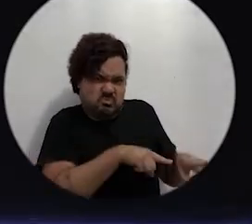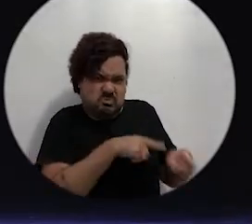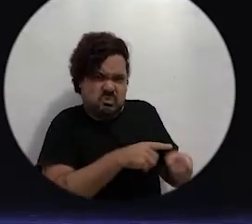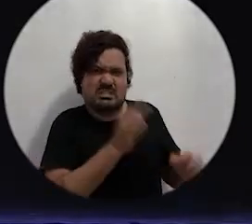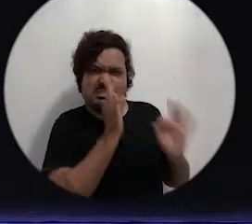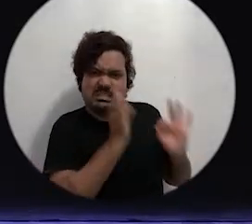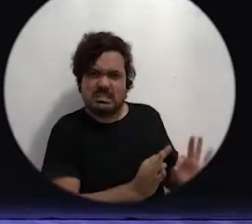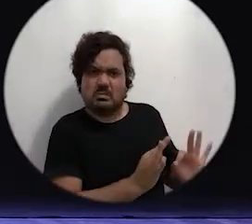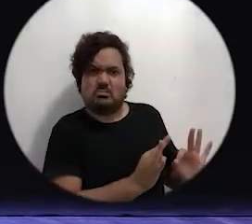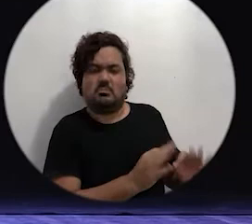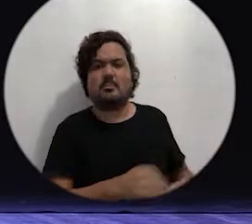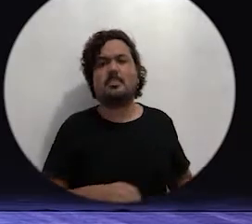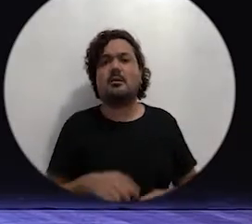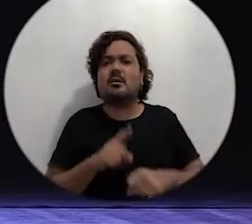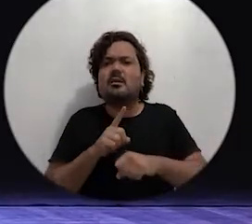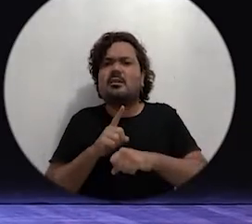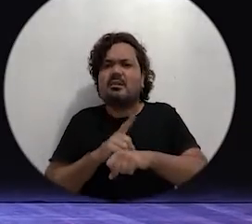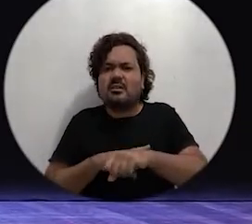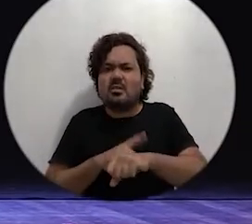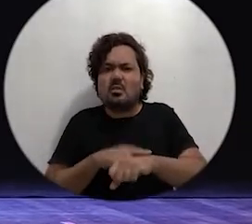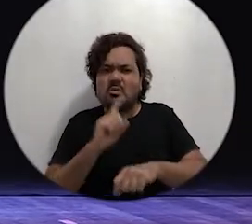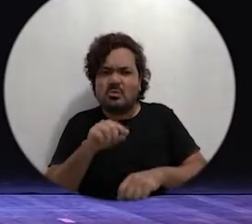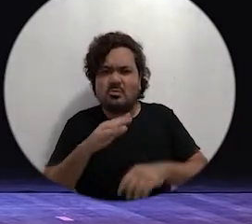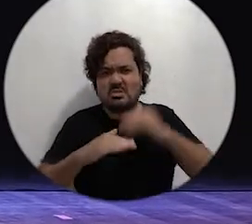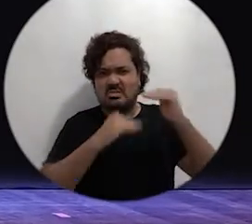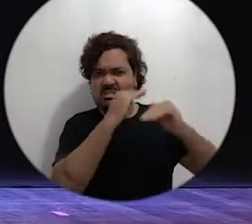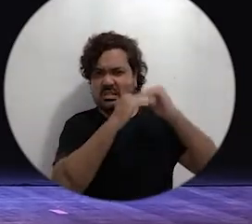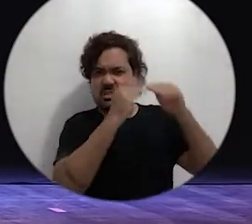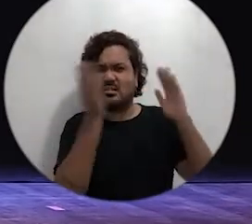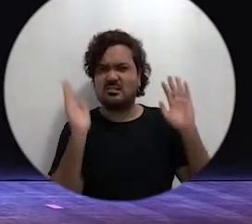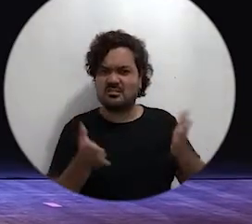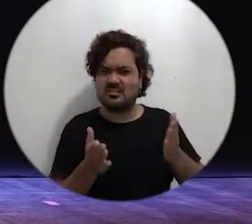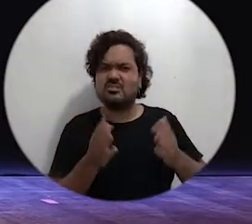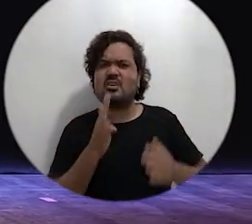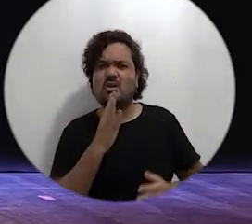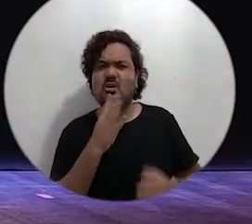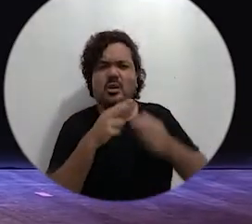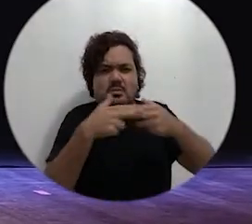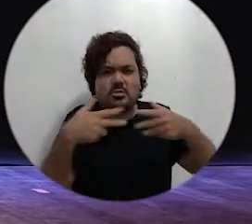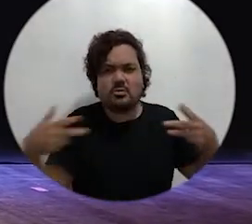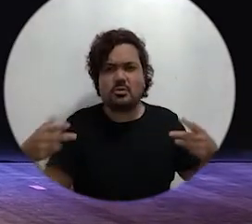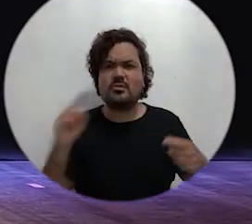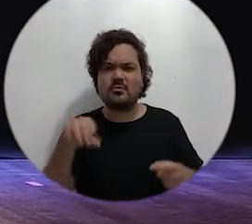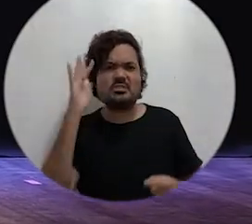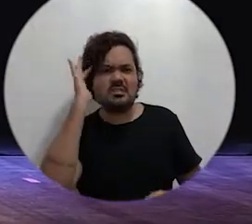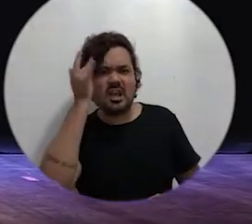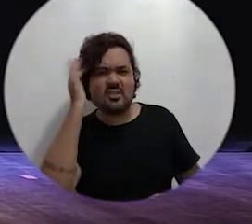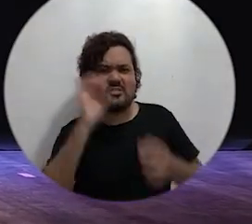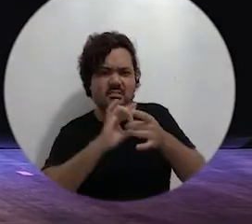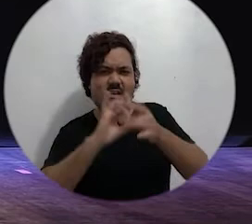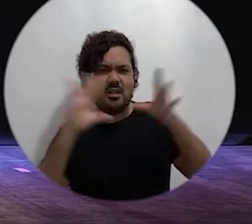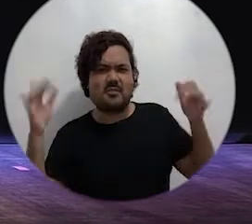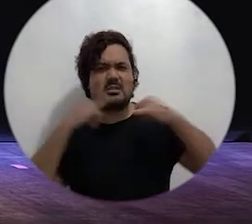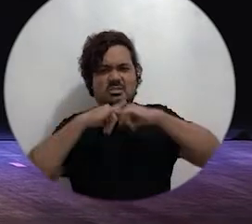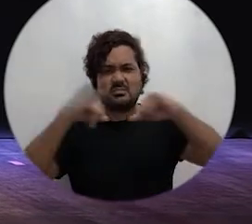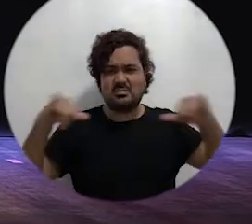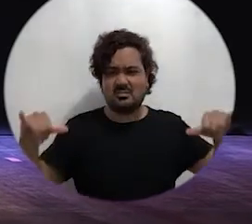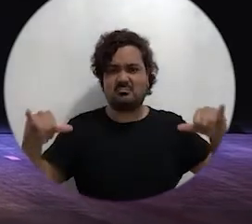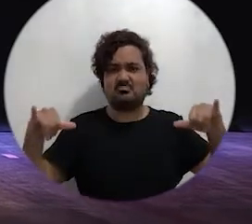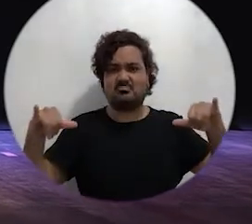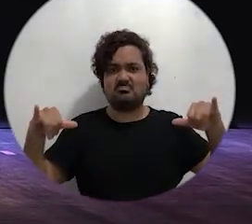hora. E quando você cresce, já tem um pouco de noção, você acha que tem liberdade para se